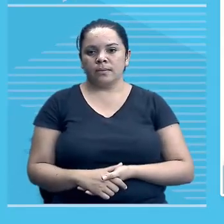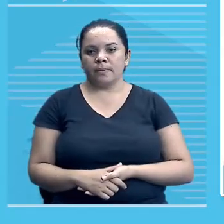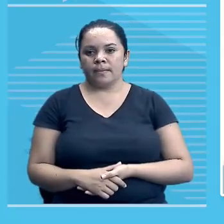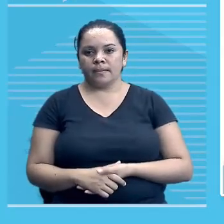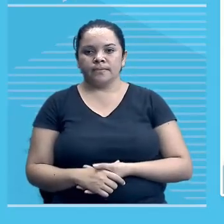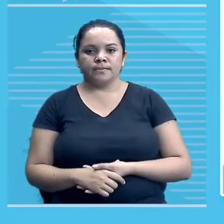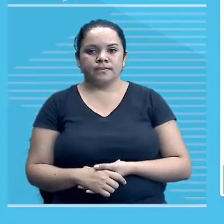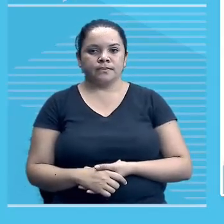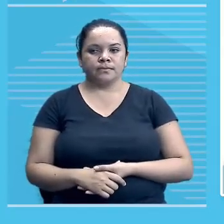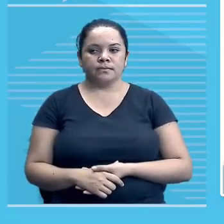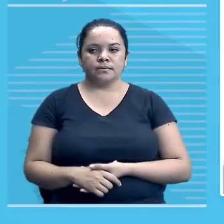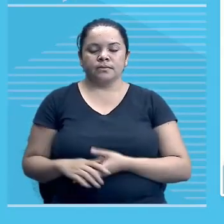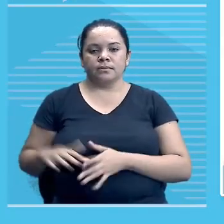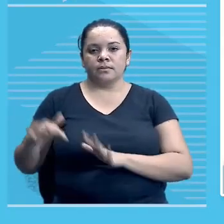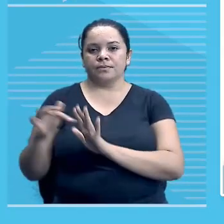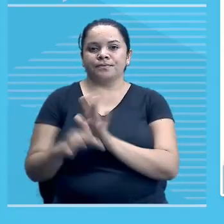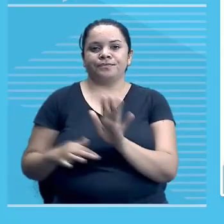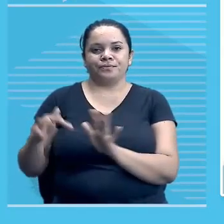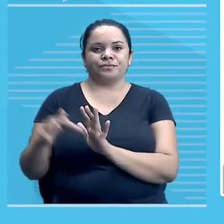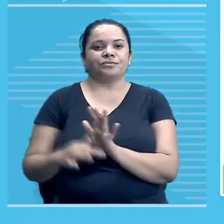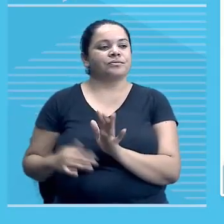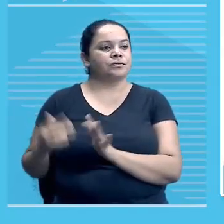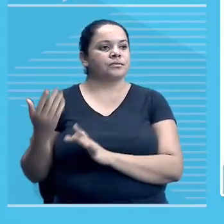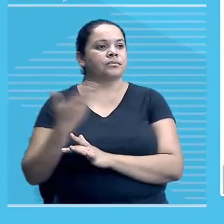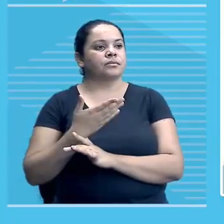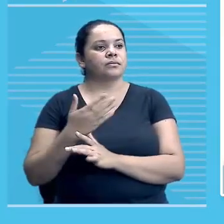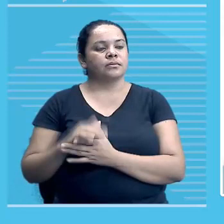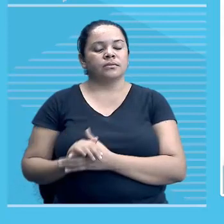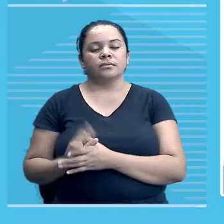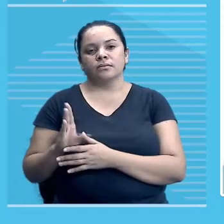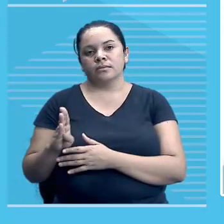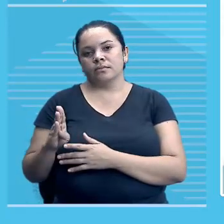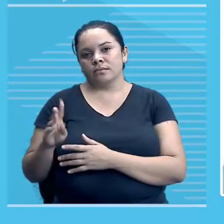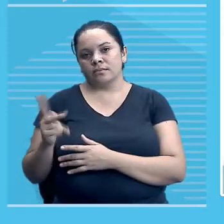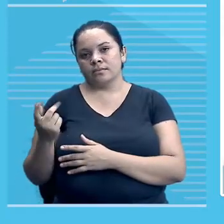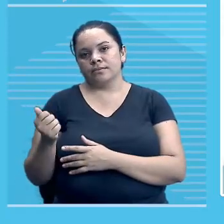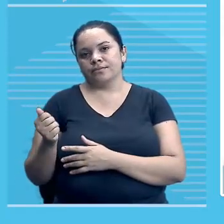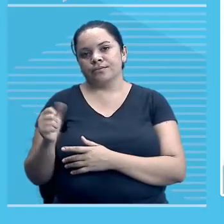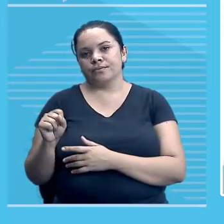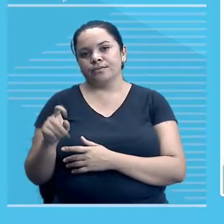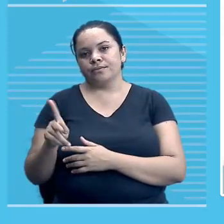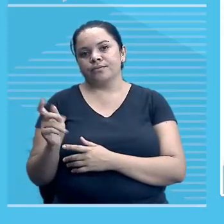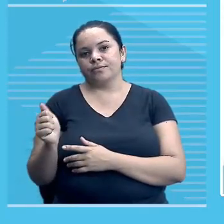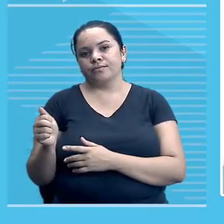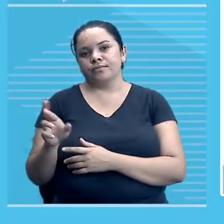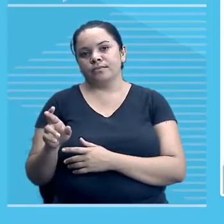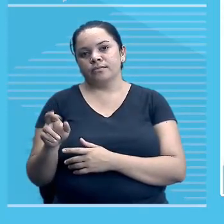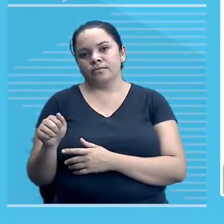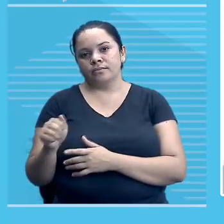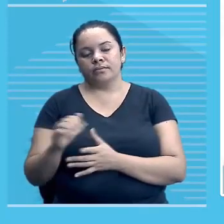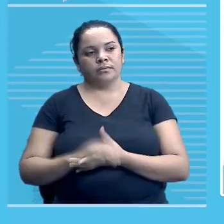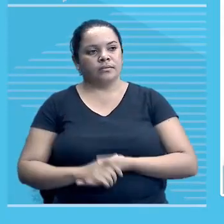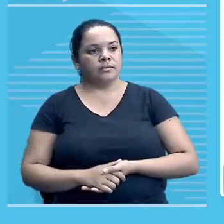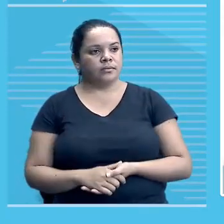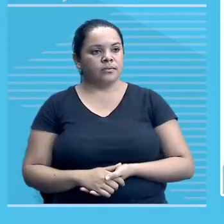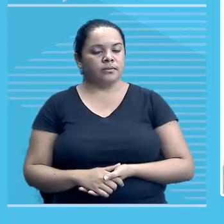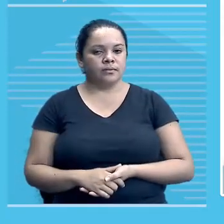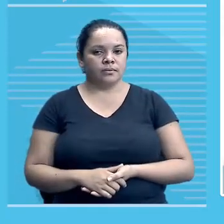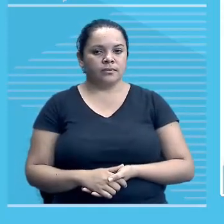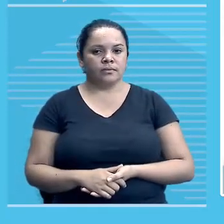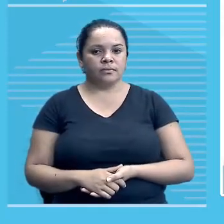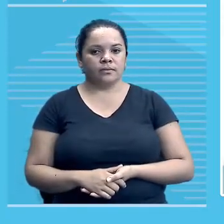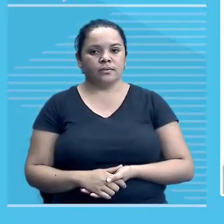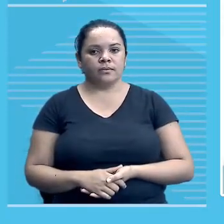tá aqui a nossa formulazinha de Bhaskara. Menos B mais ou menos a raiz de